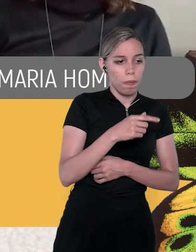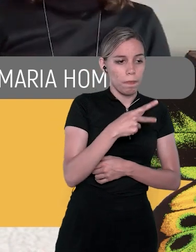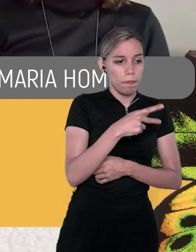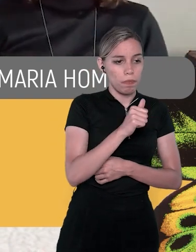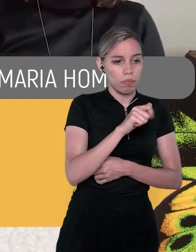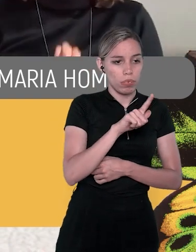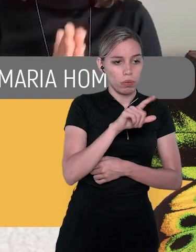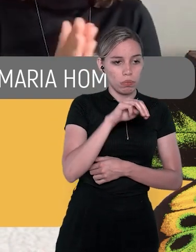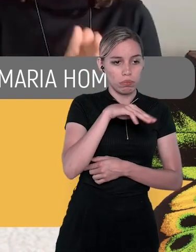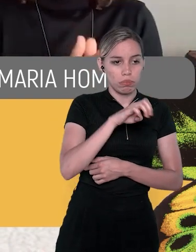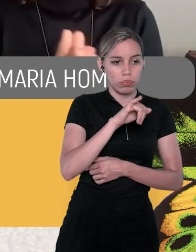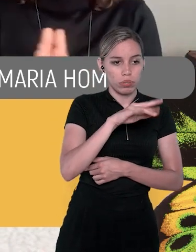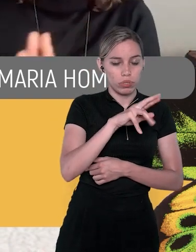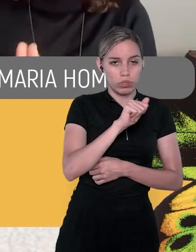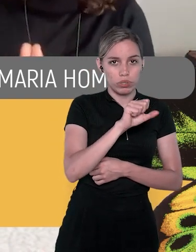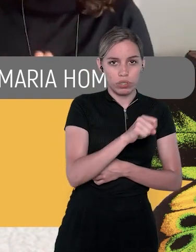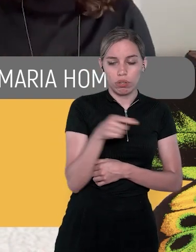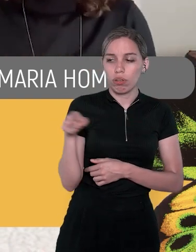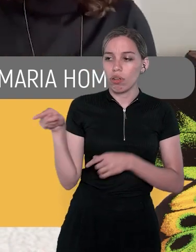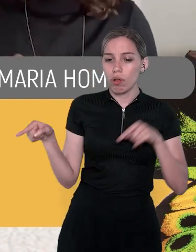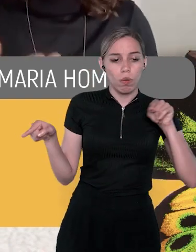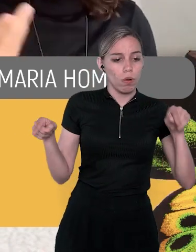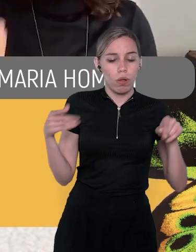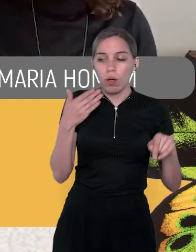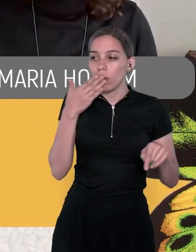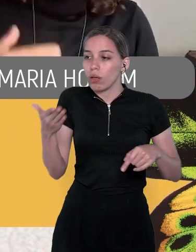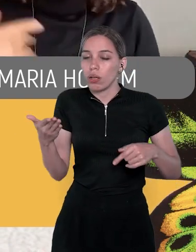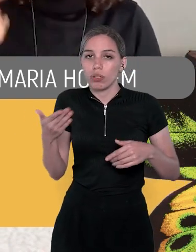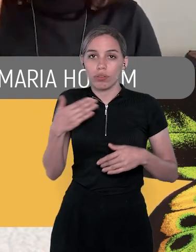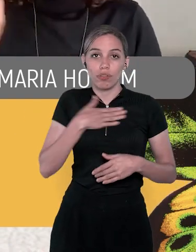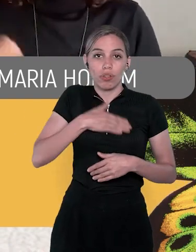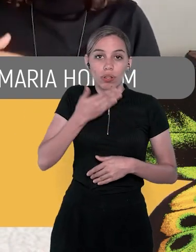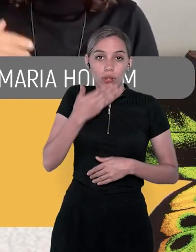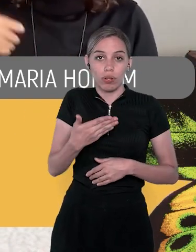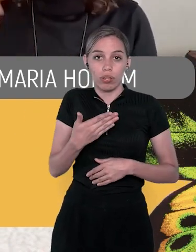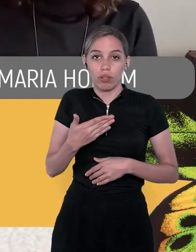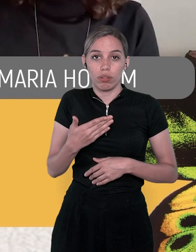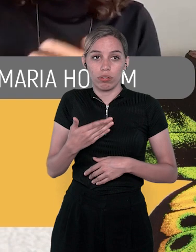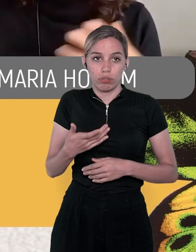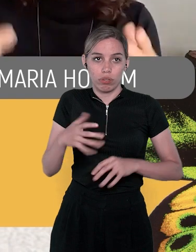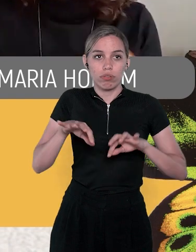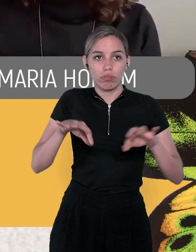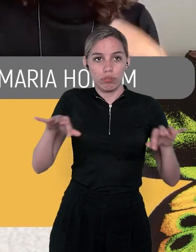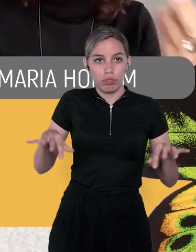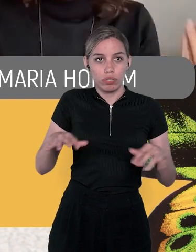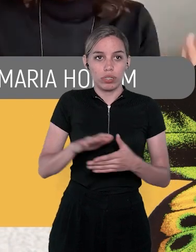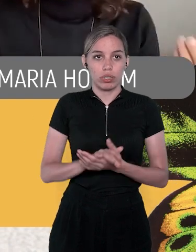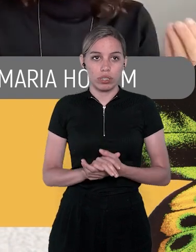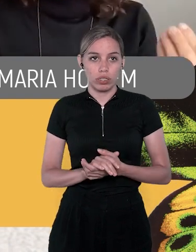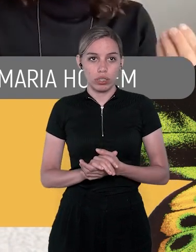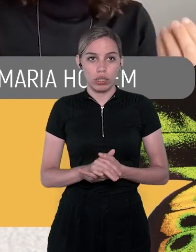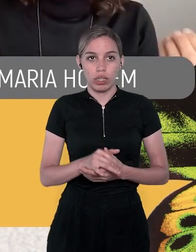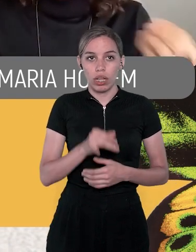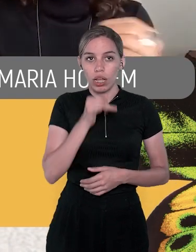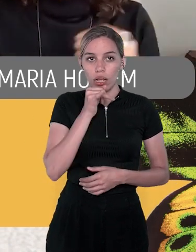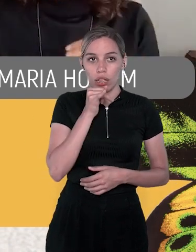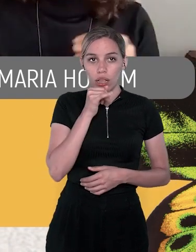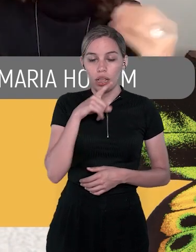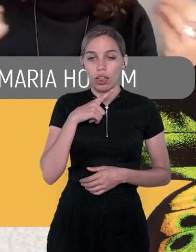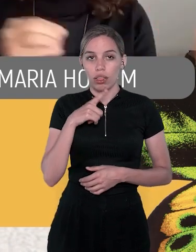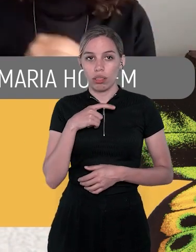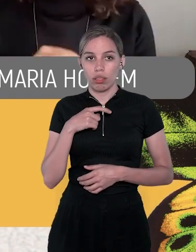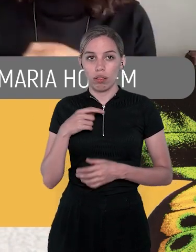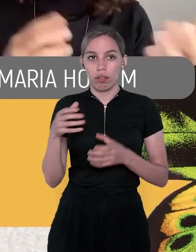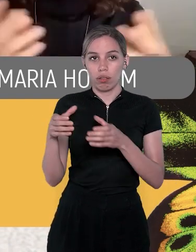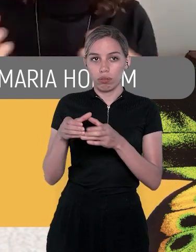constitui. E a gente vai ter, né, a refilmagem disso, o filme que um casal torce para um